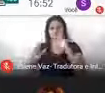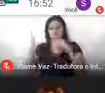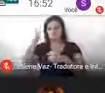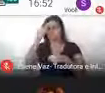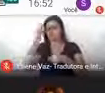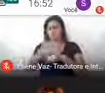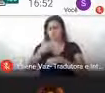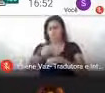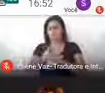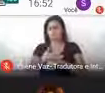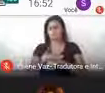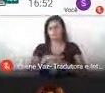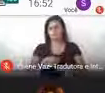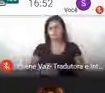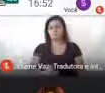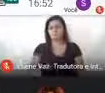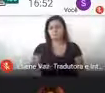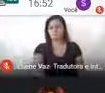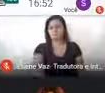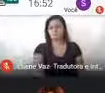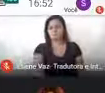2 crianças, um menino e uma menina, entre